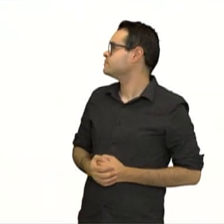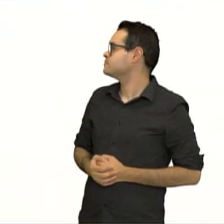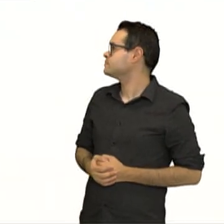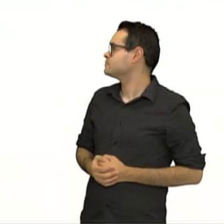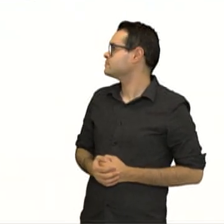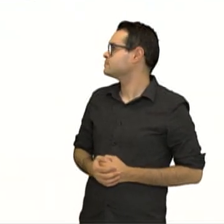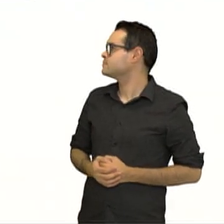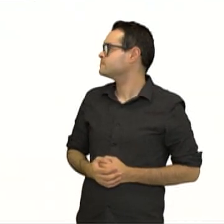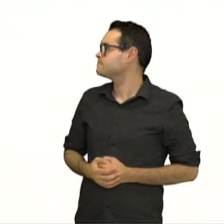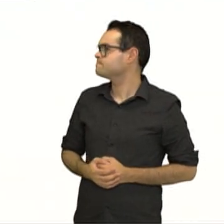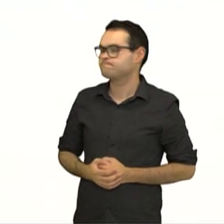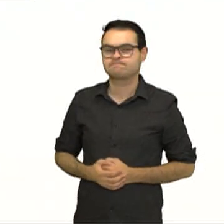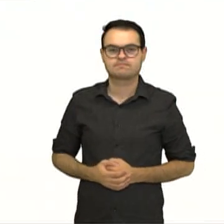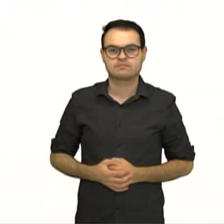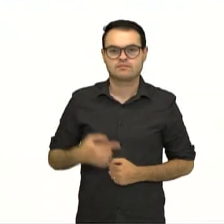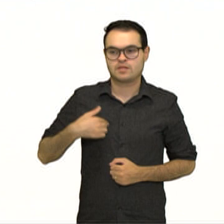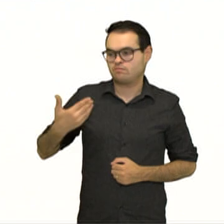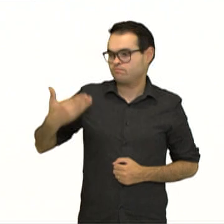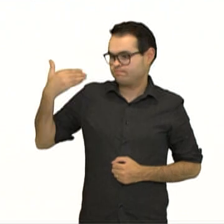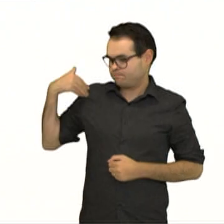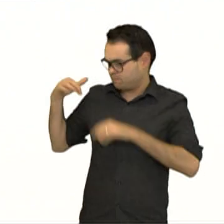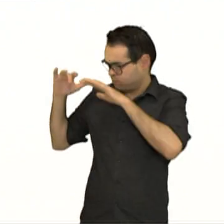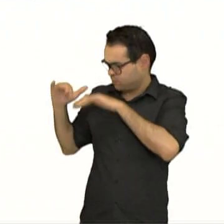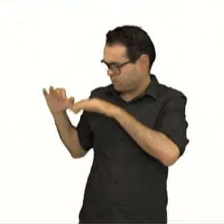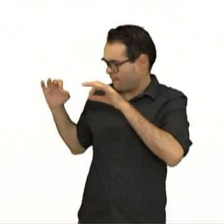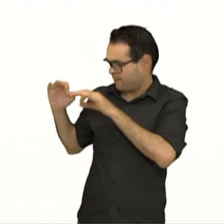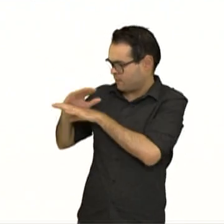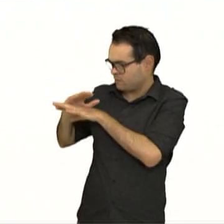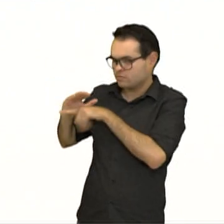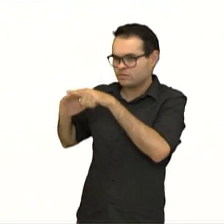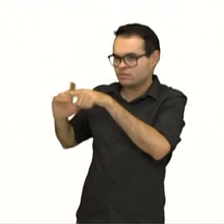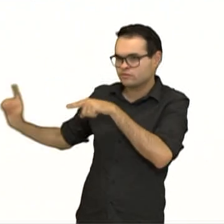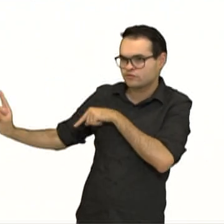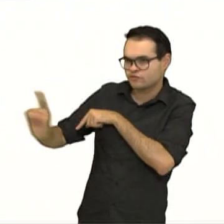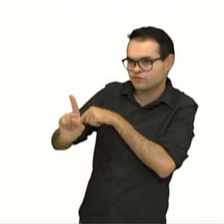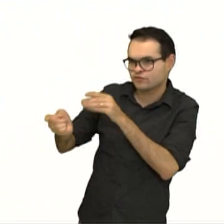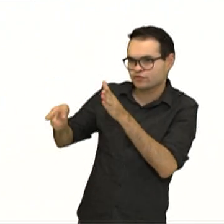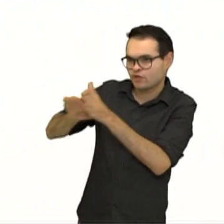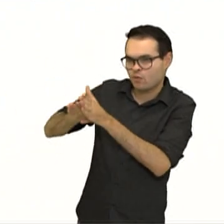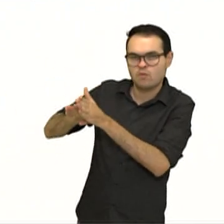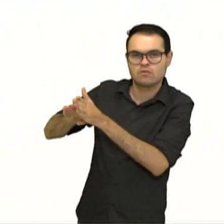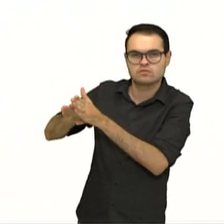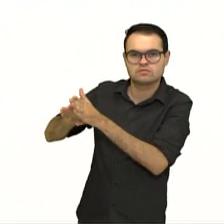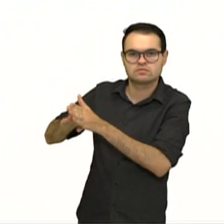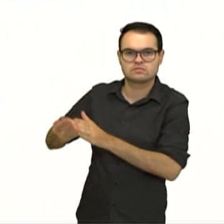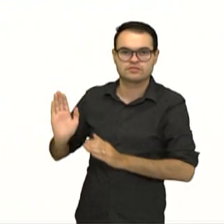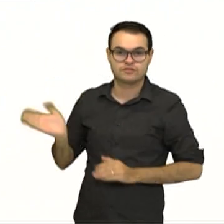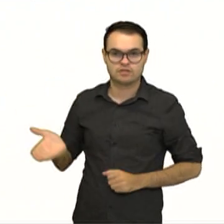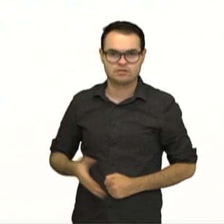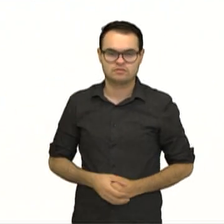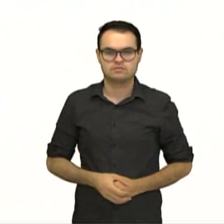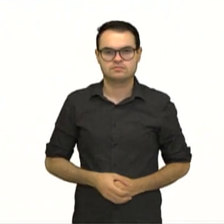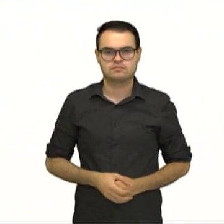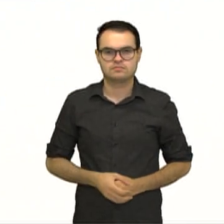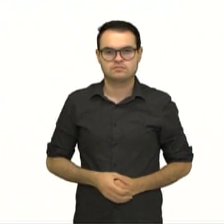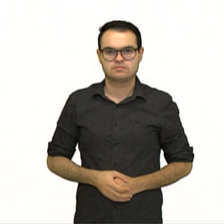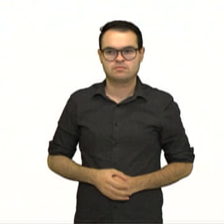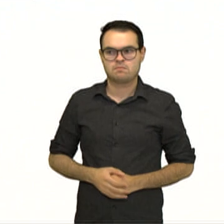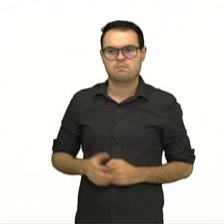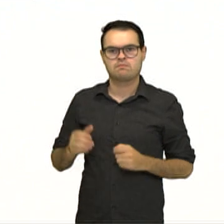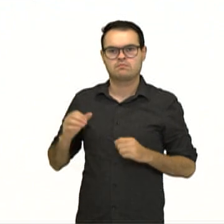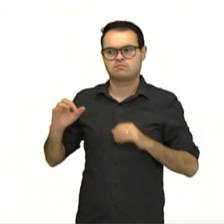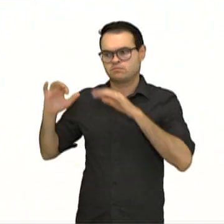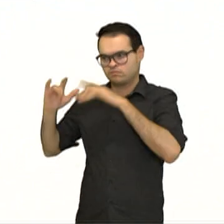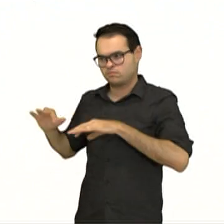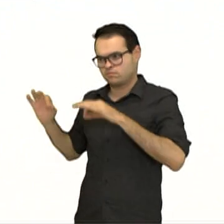he arrived. Eu tinha terminado o relatório quando ele chegou. Pensa comigo, terminei o relatório primeiro ou ele